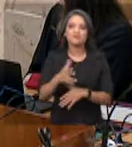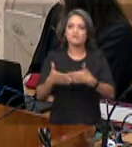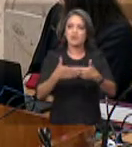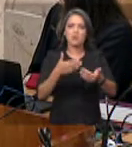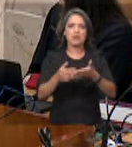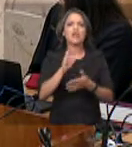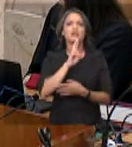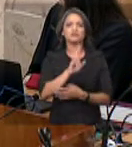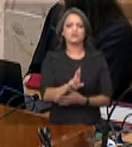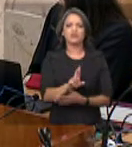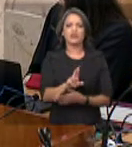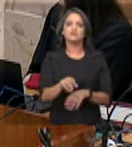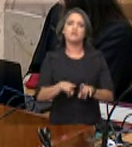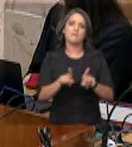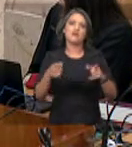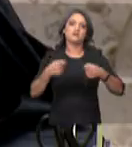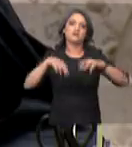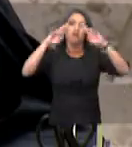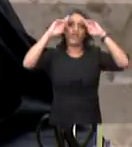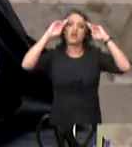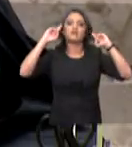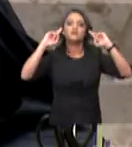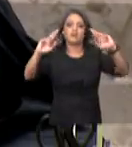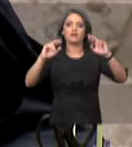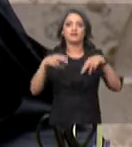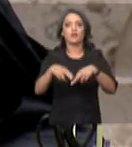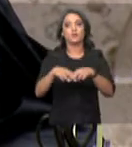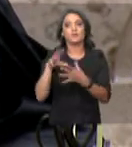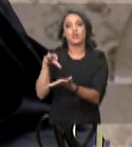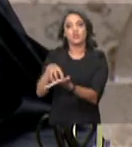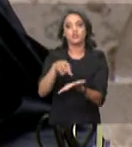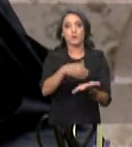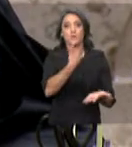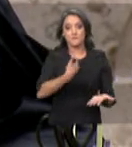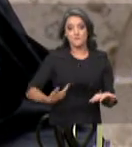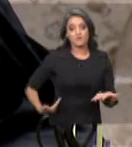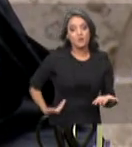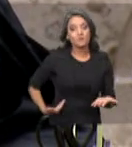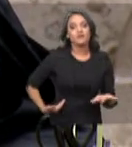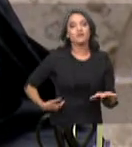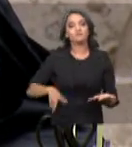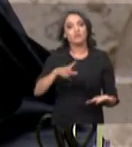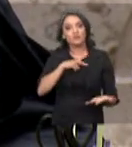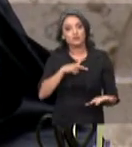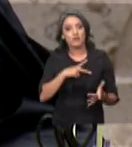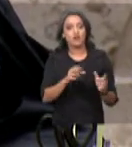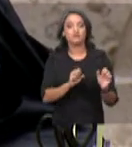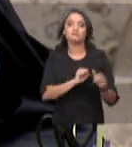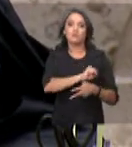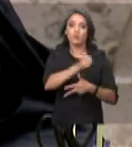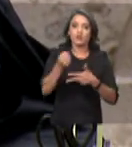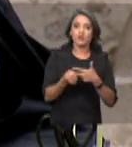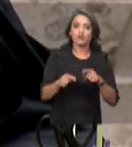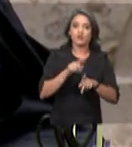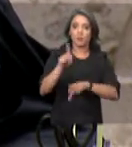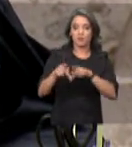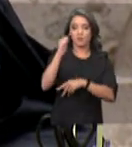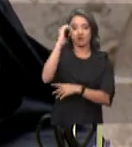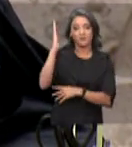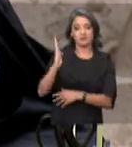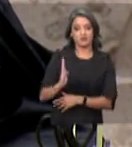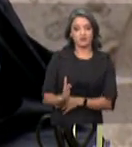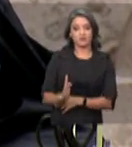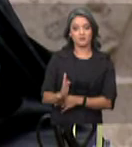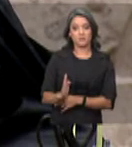seja ele devidamente respeitado pelas instituições públicas e privadas Pelos poderes pelo povo brasileiro que qualquer